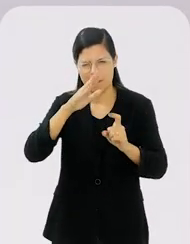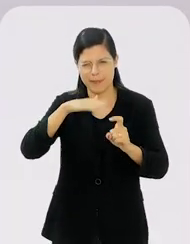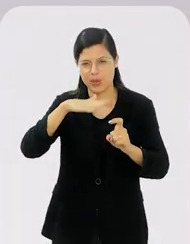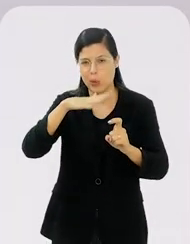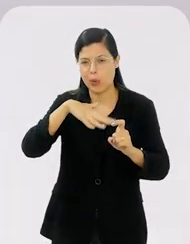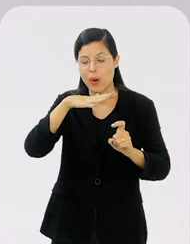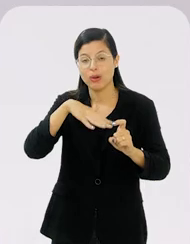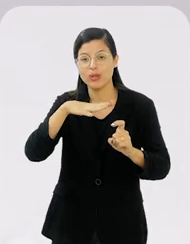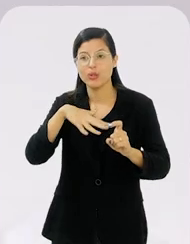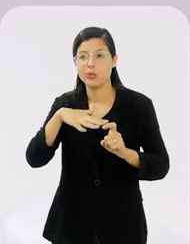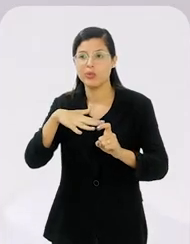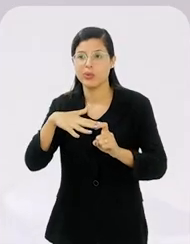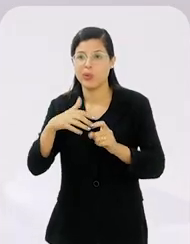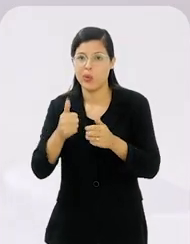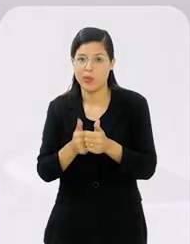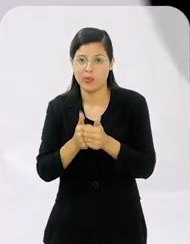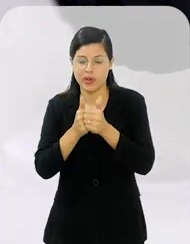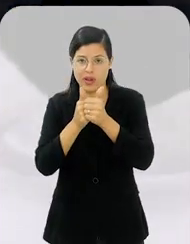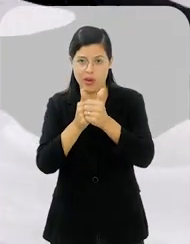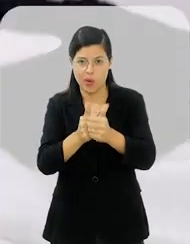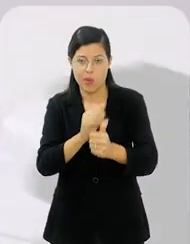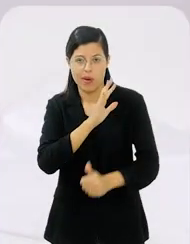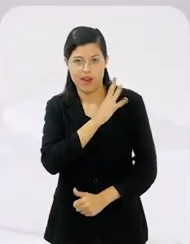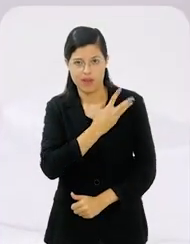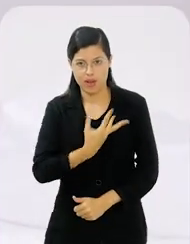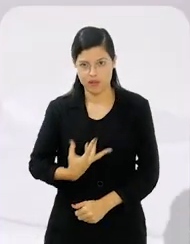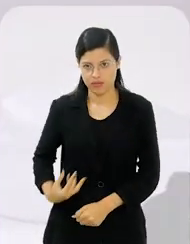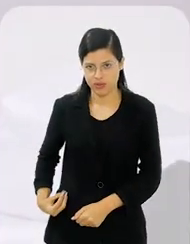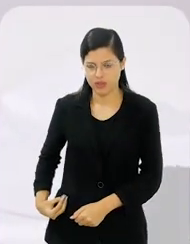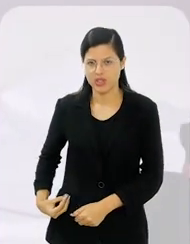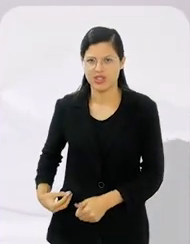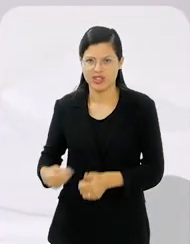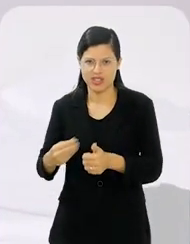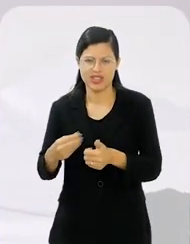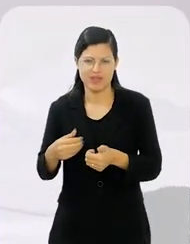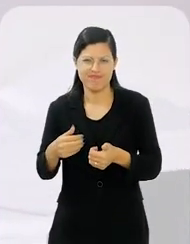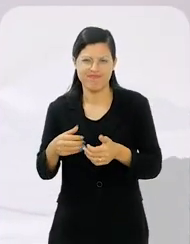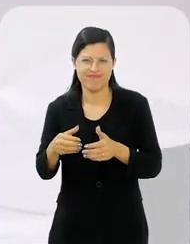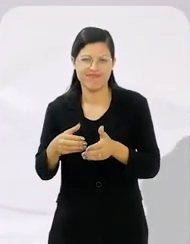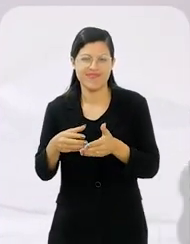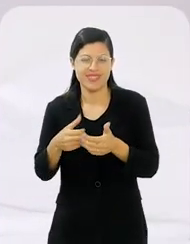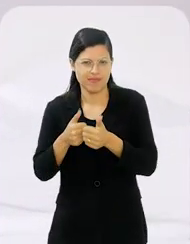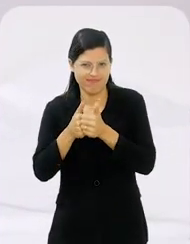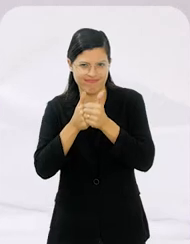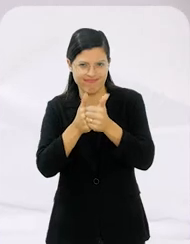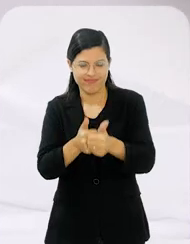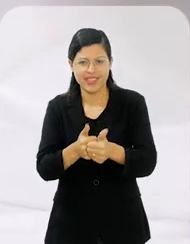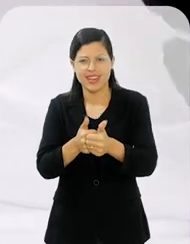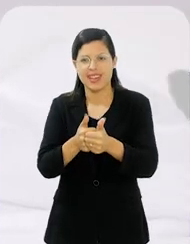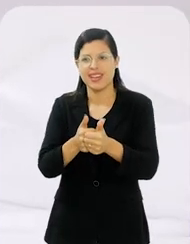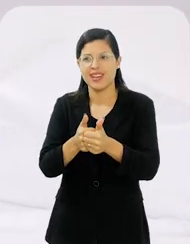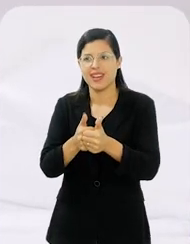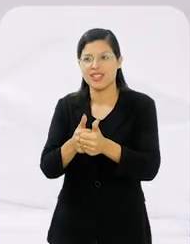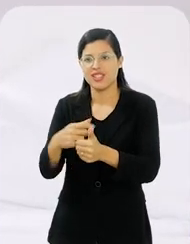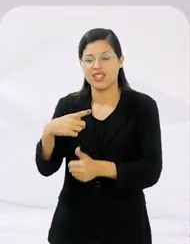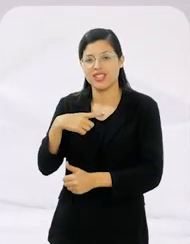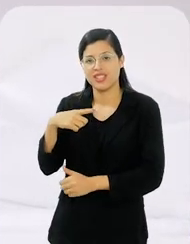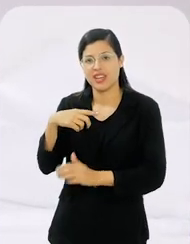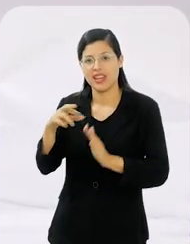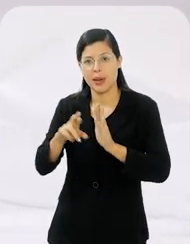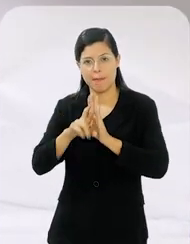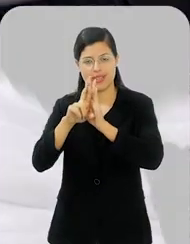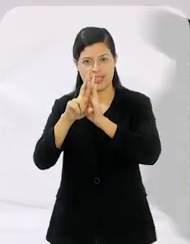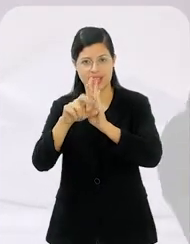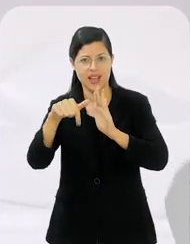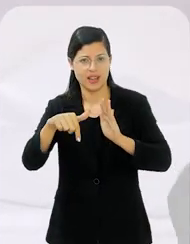mitológicas que acompanhavam Afrodite nas comitivas. Elas são primitivas das musas, que a